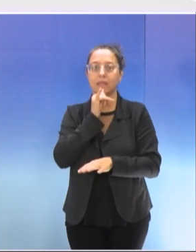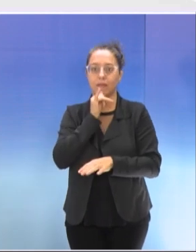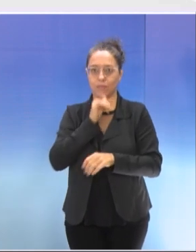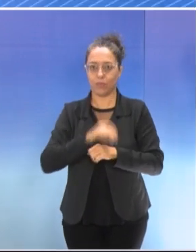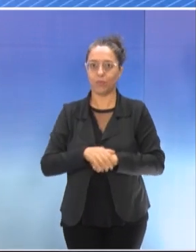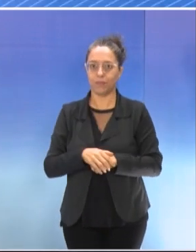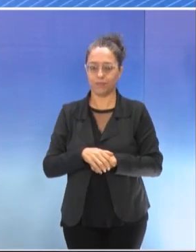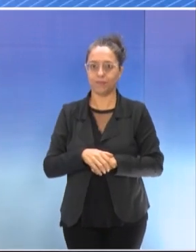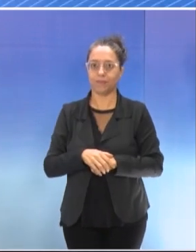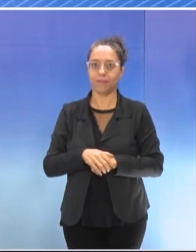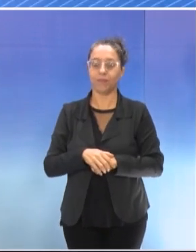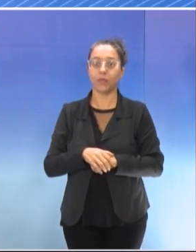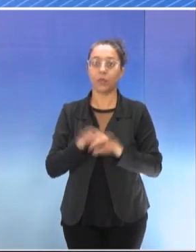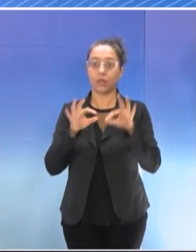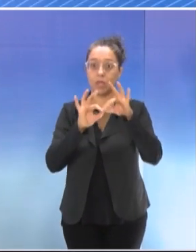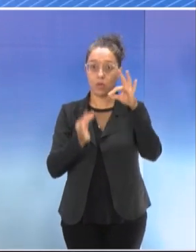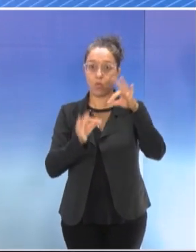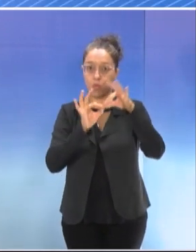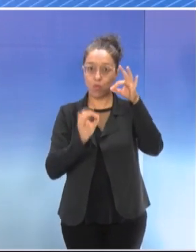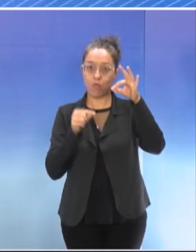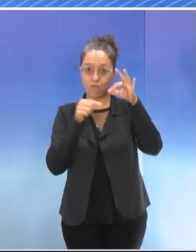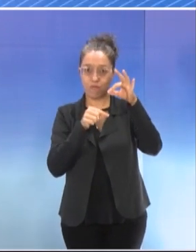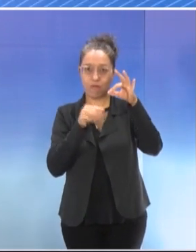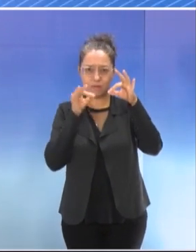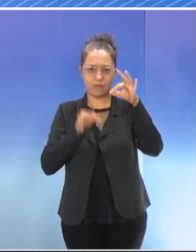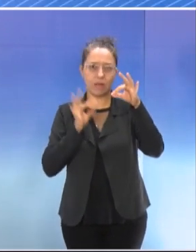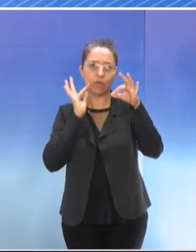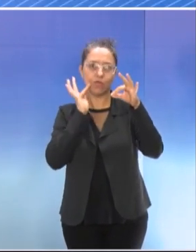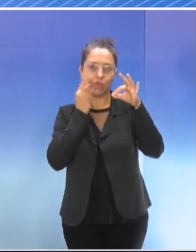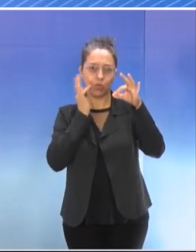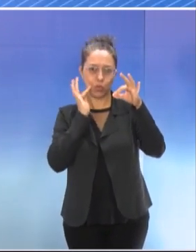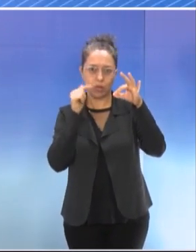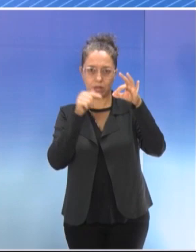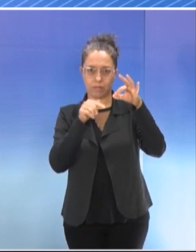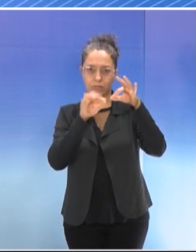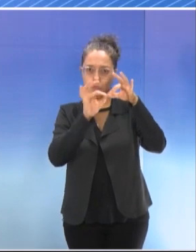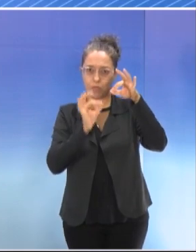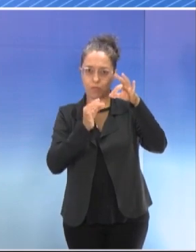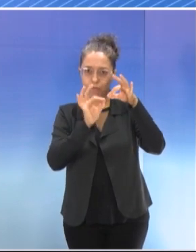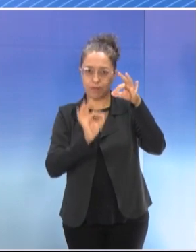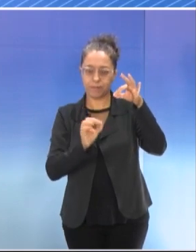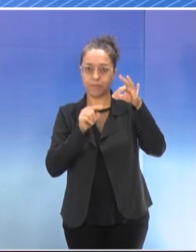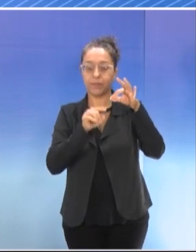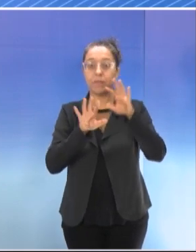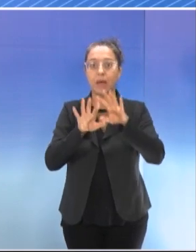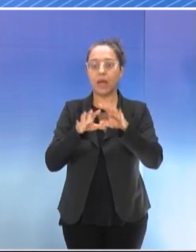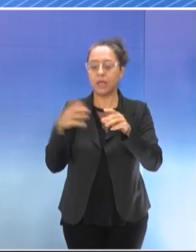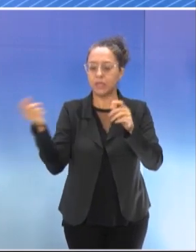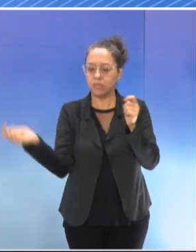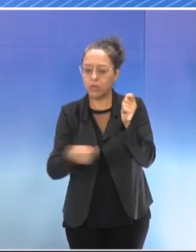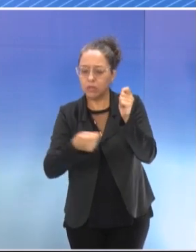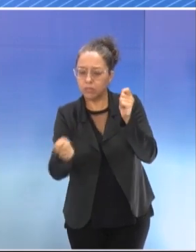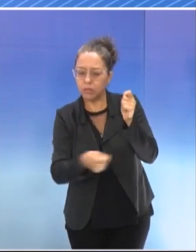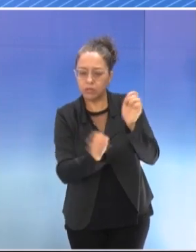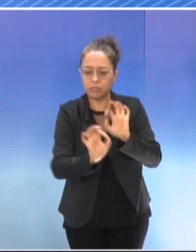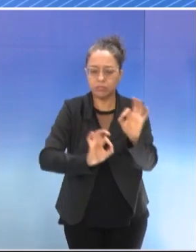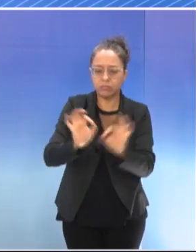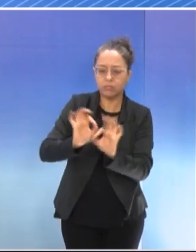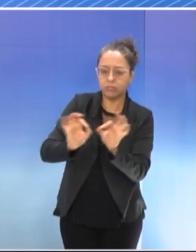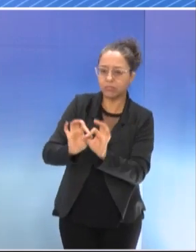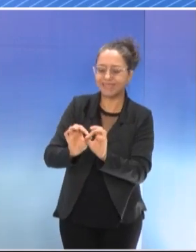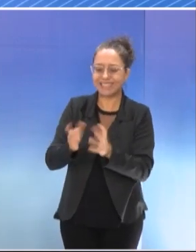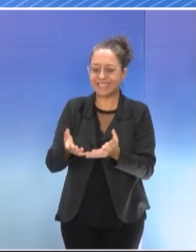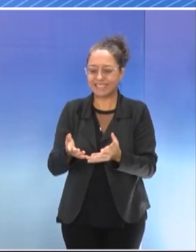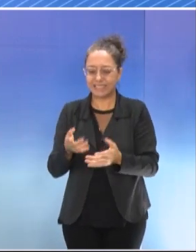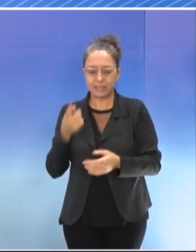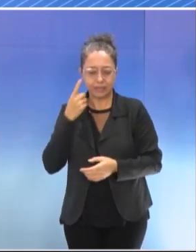dar o exemplo aqui da uva passa. Lá na vinha, na plantação de uva, quando a uva não chega ao peso e o